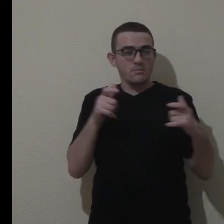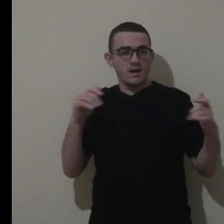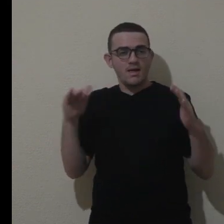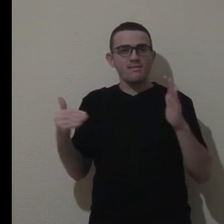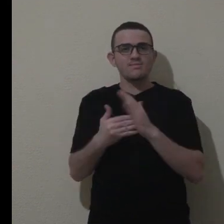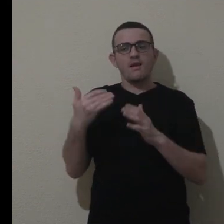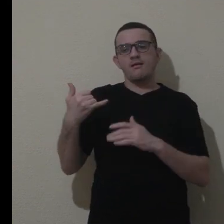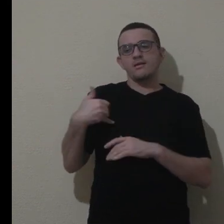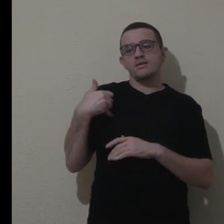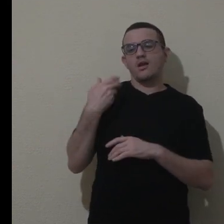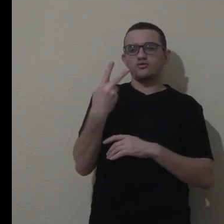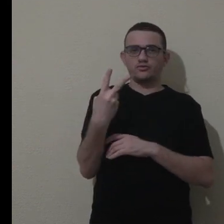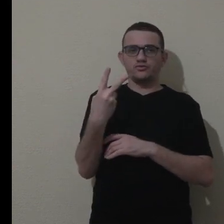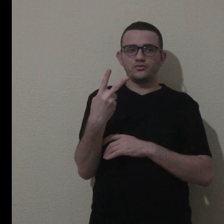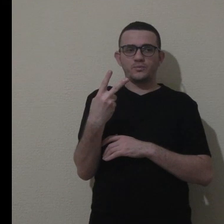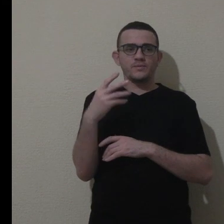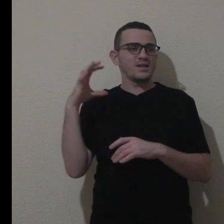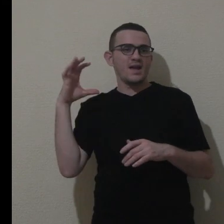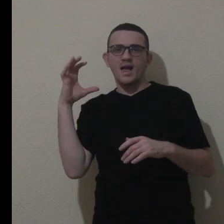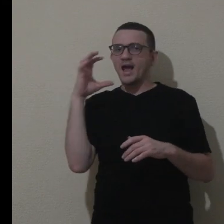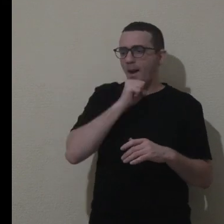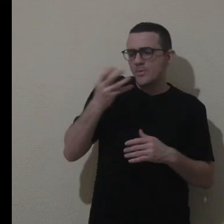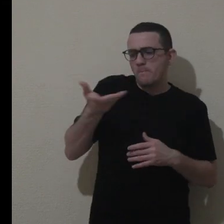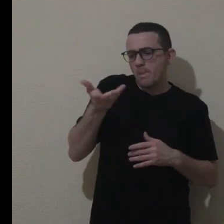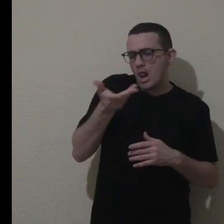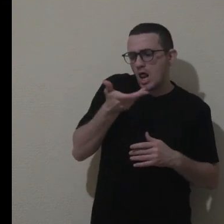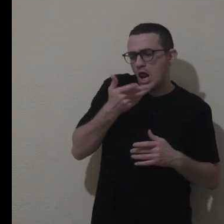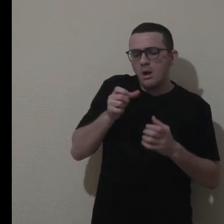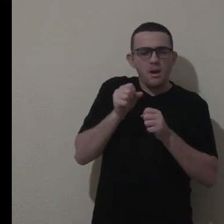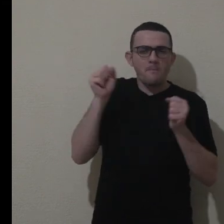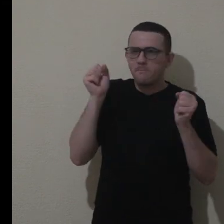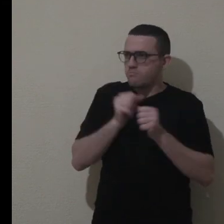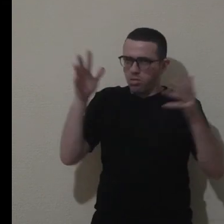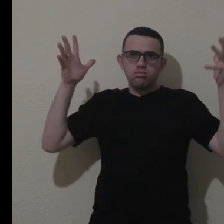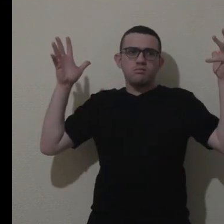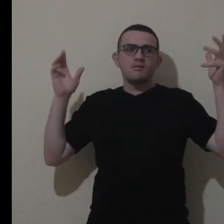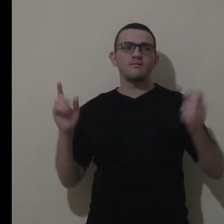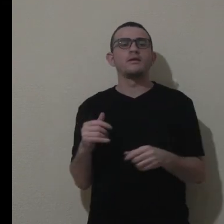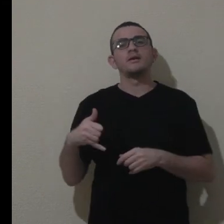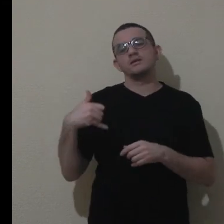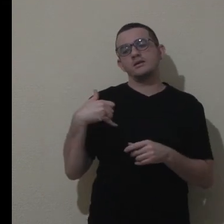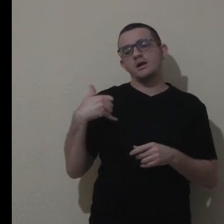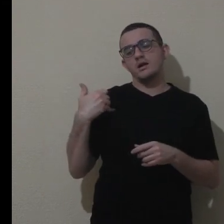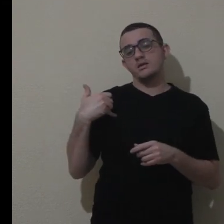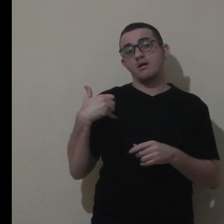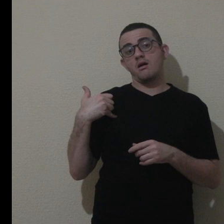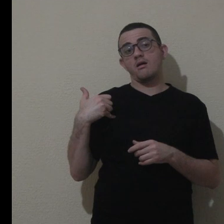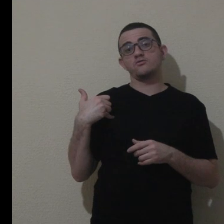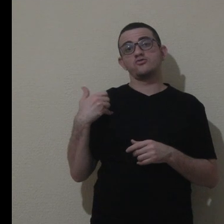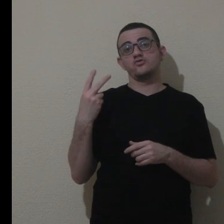conexões até aos 2 anos, né? Rapidamente, que é uma explosão. E dos 2